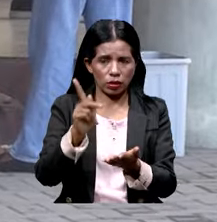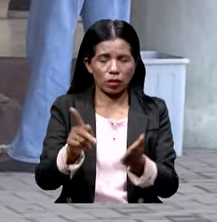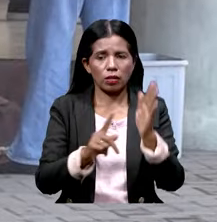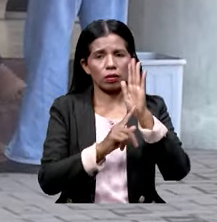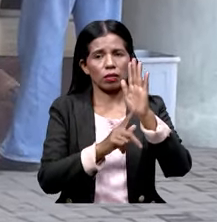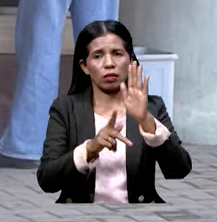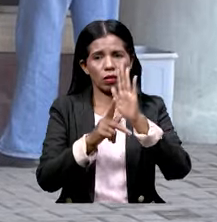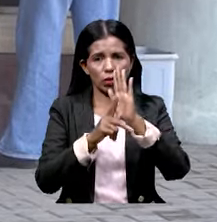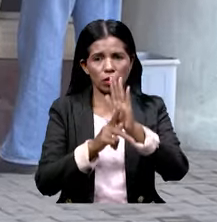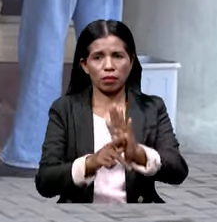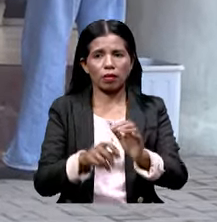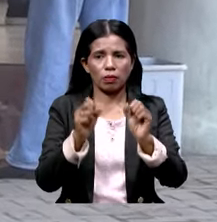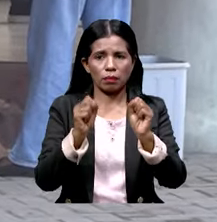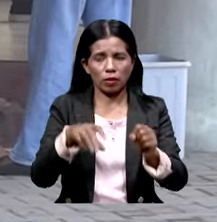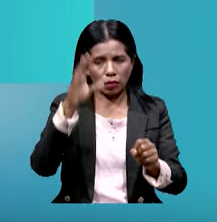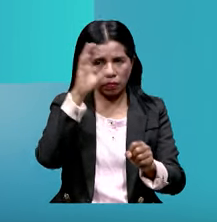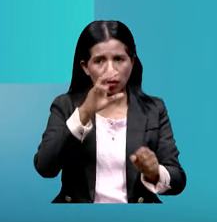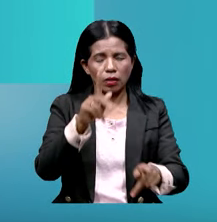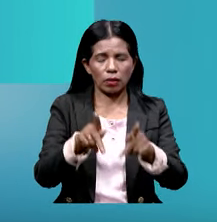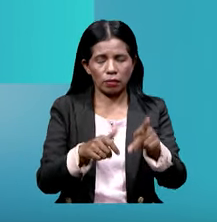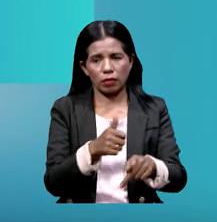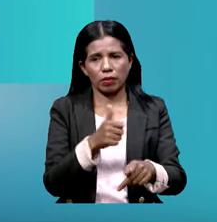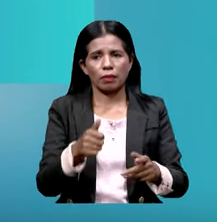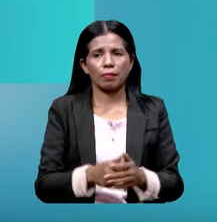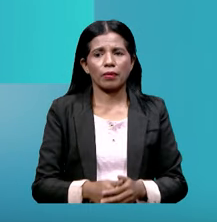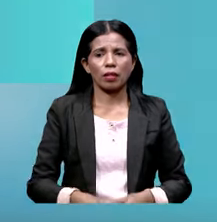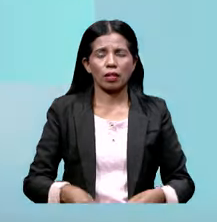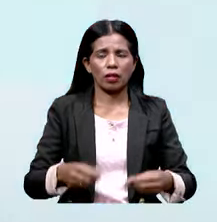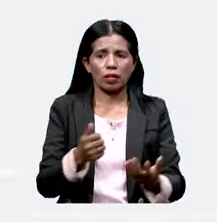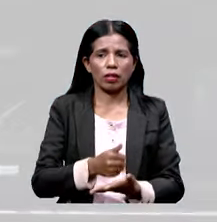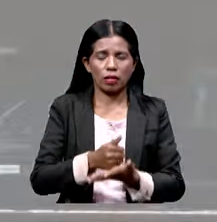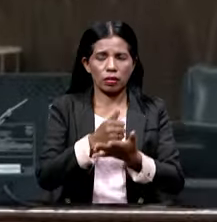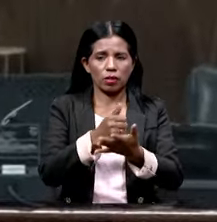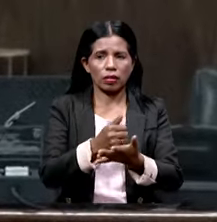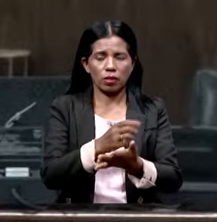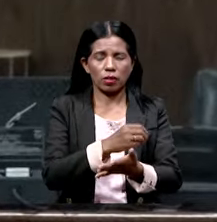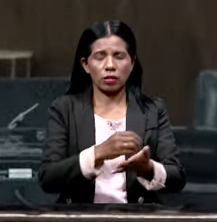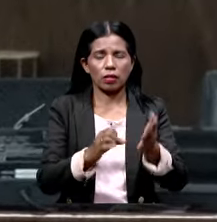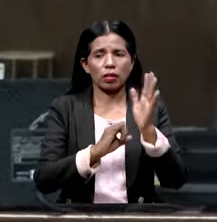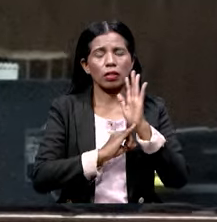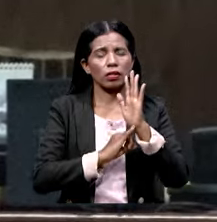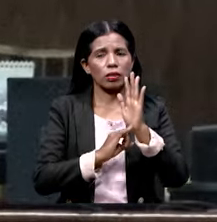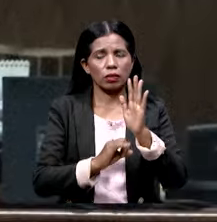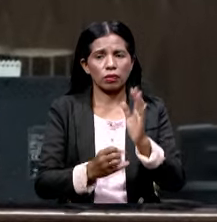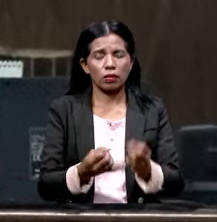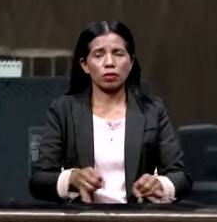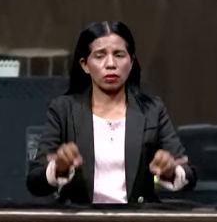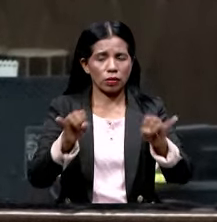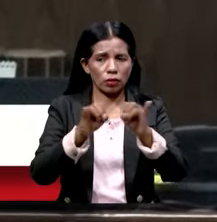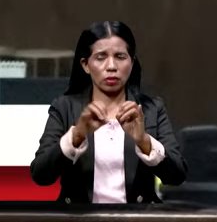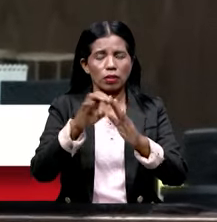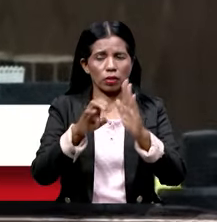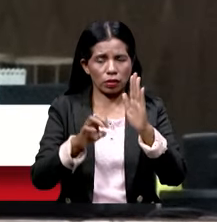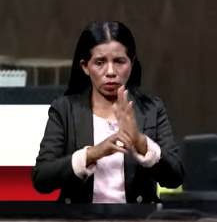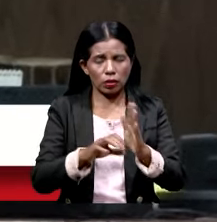parte competente, não é? Belebuca tuir. Prejudicado que faça a queixa, as instituições do Estado para tomar conta.